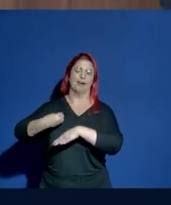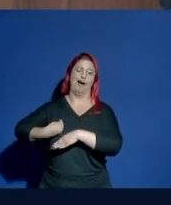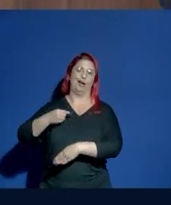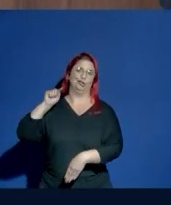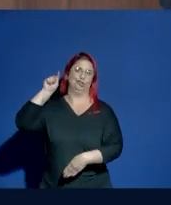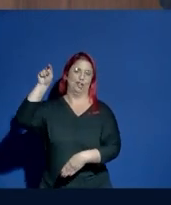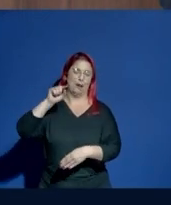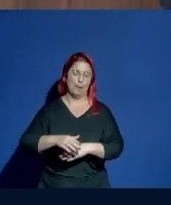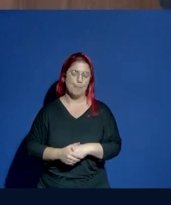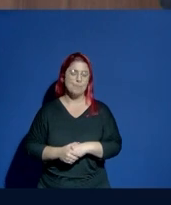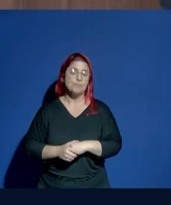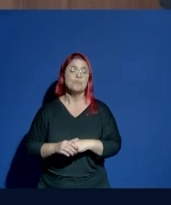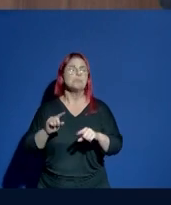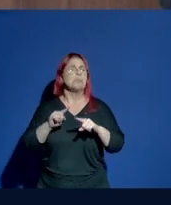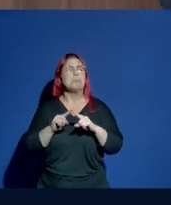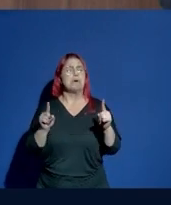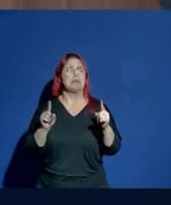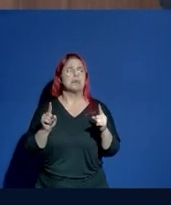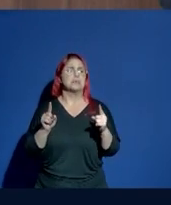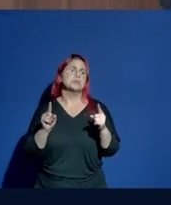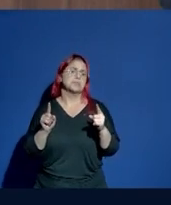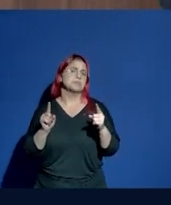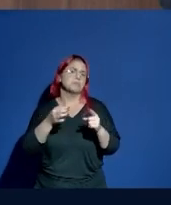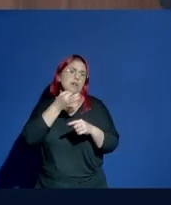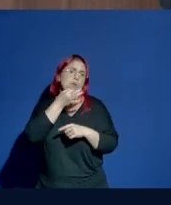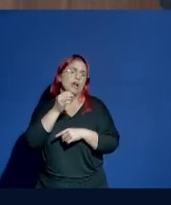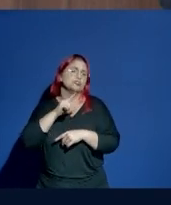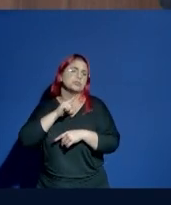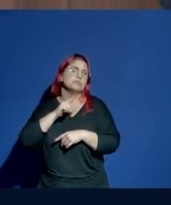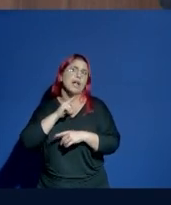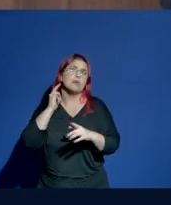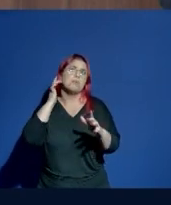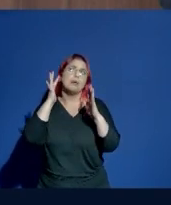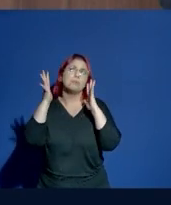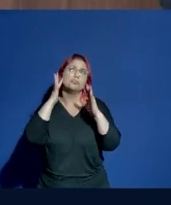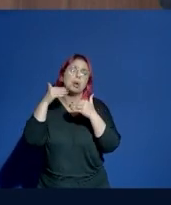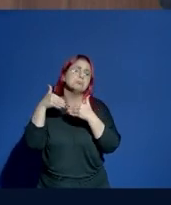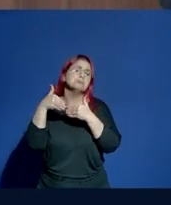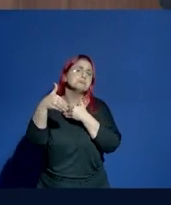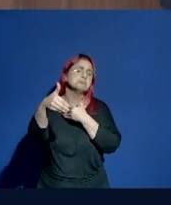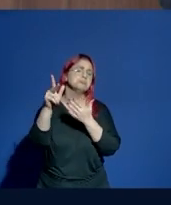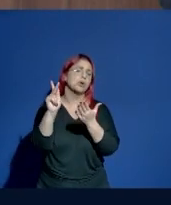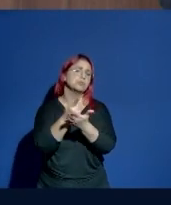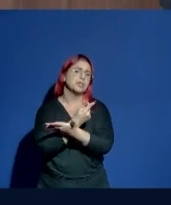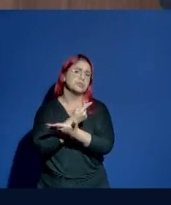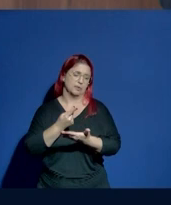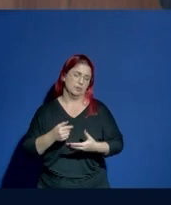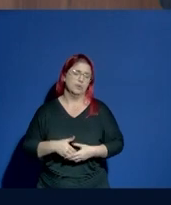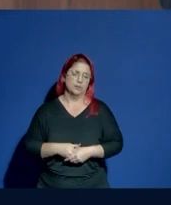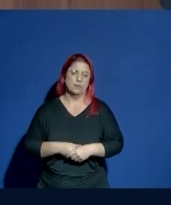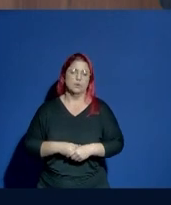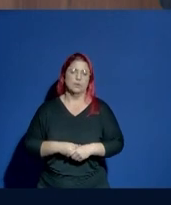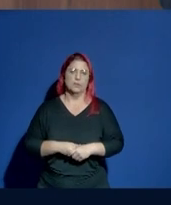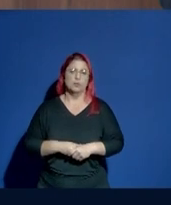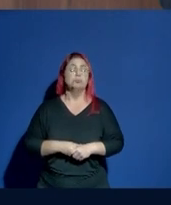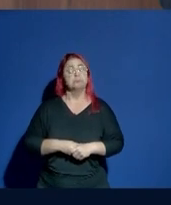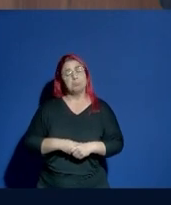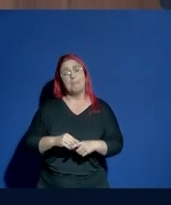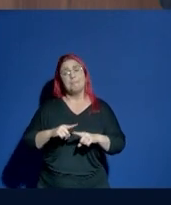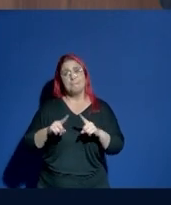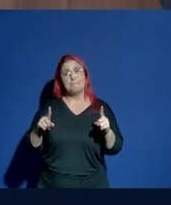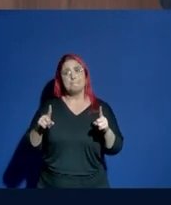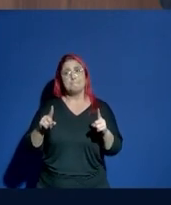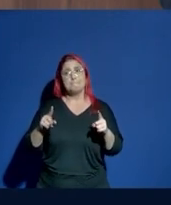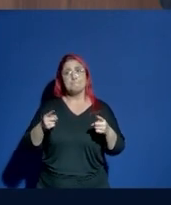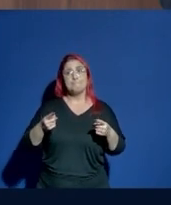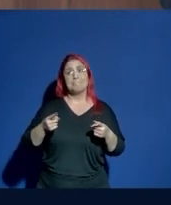Mas eu acho que tem aí uma aspiração importante, porém, isso não tem se transformado efetivamente